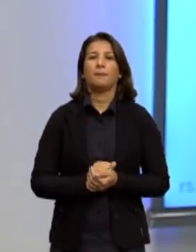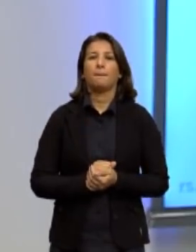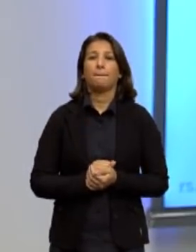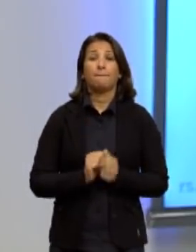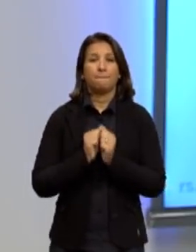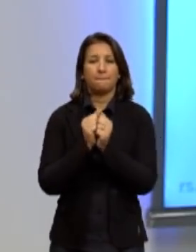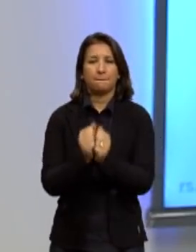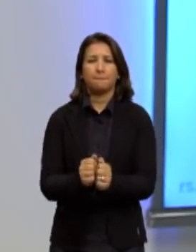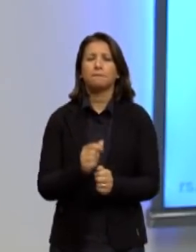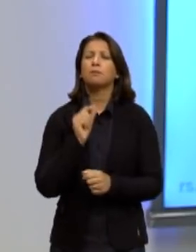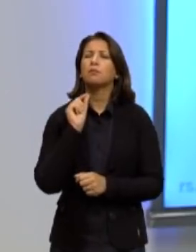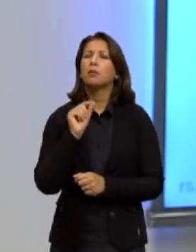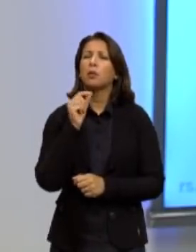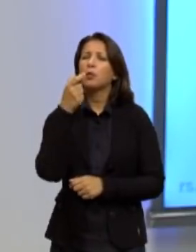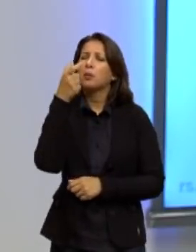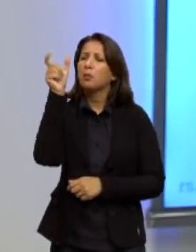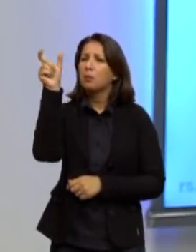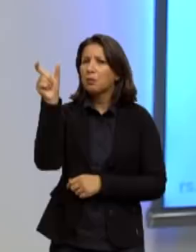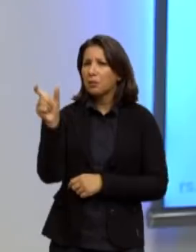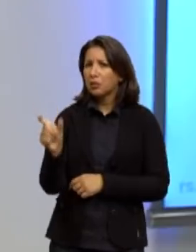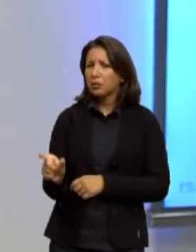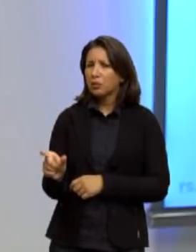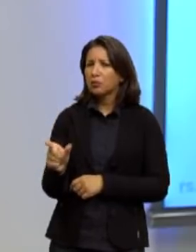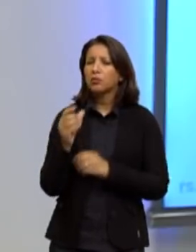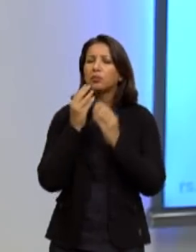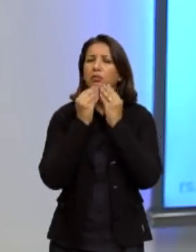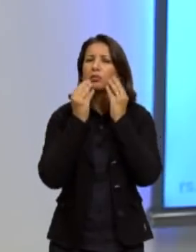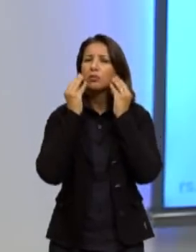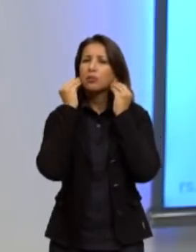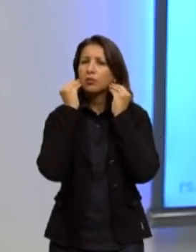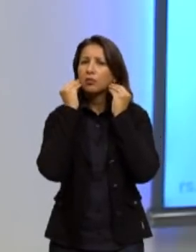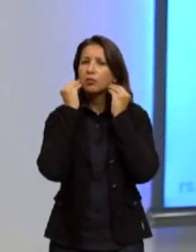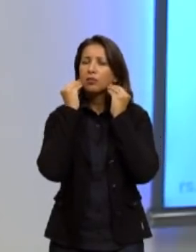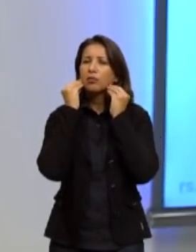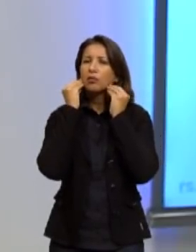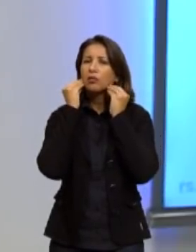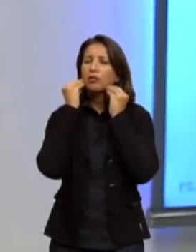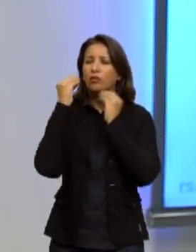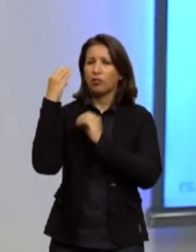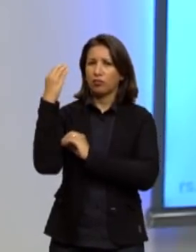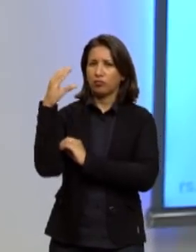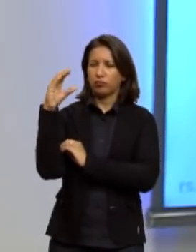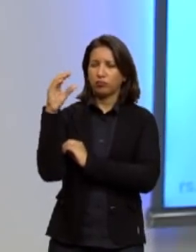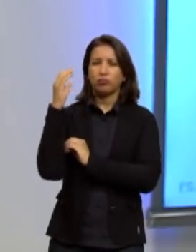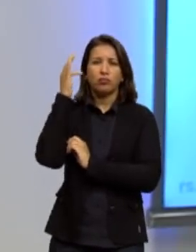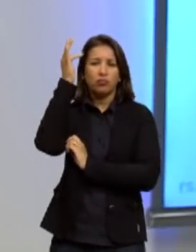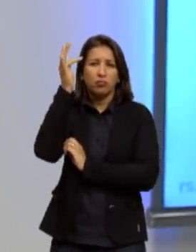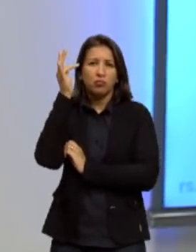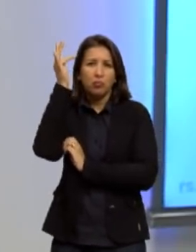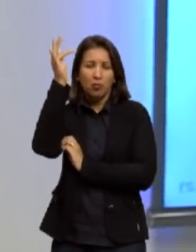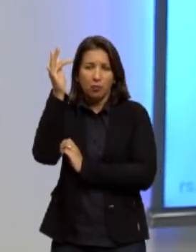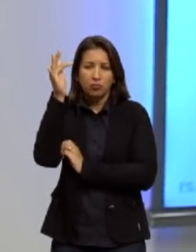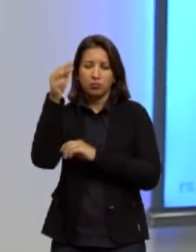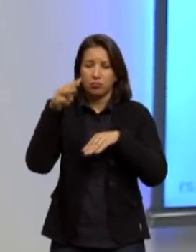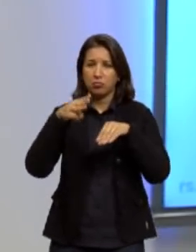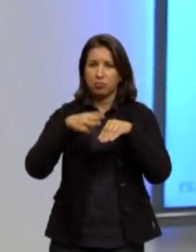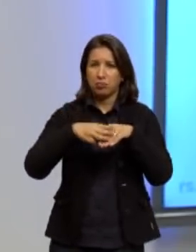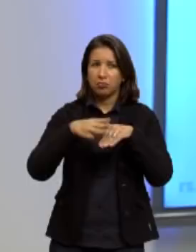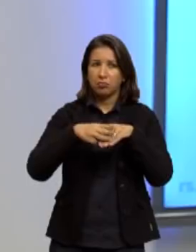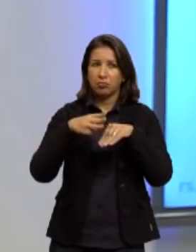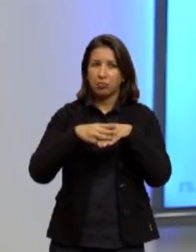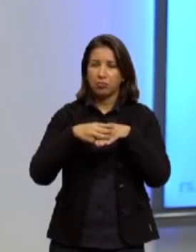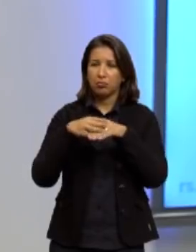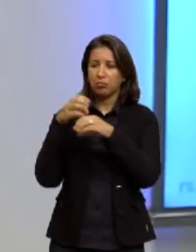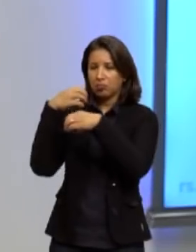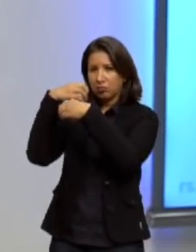e quem foi o thales o thales foi um filósofo astrônomo e matemático grego onde antes de